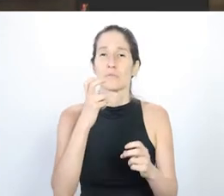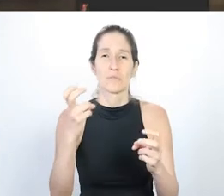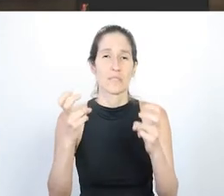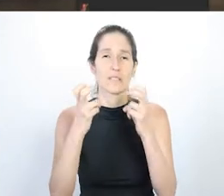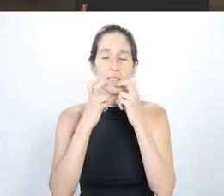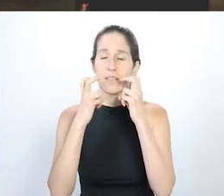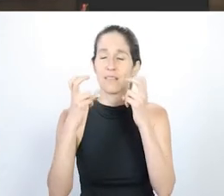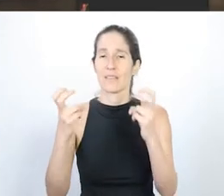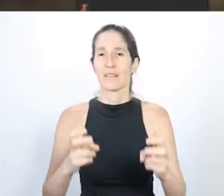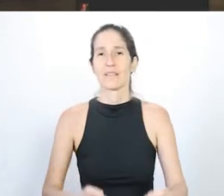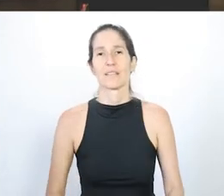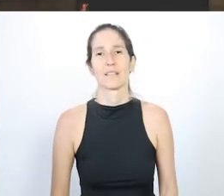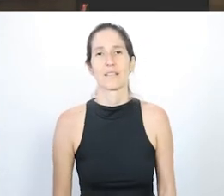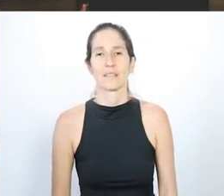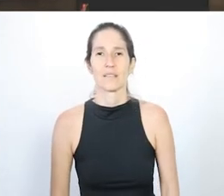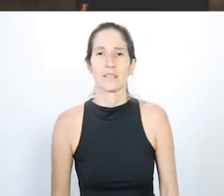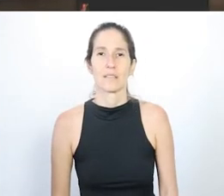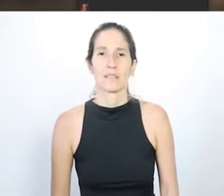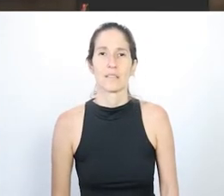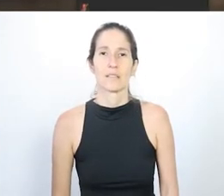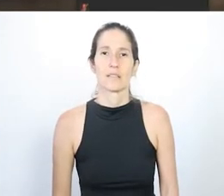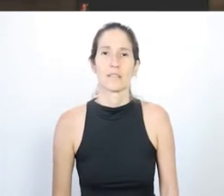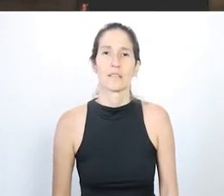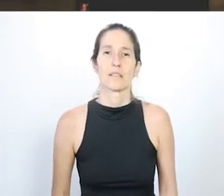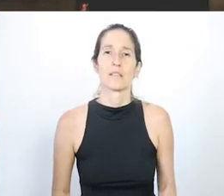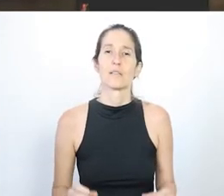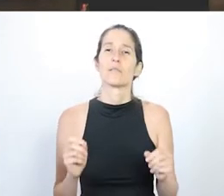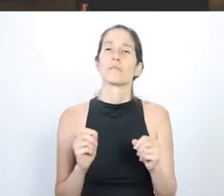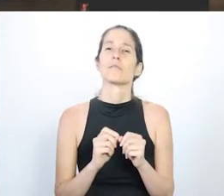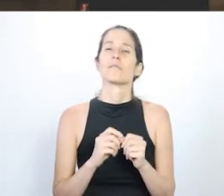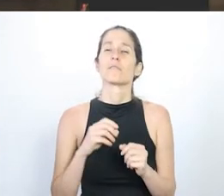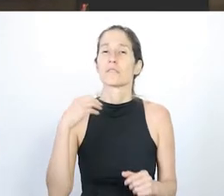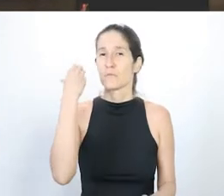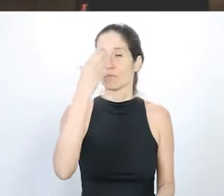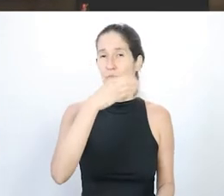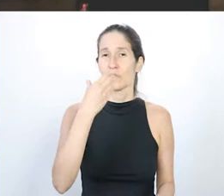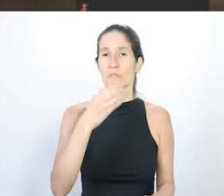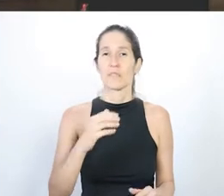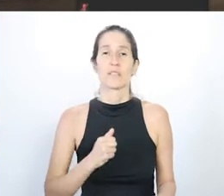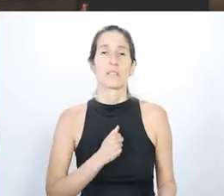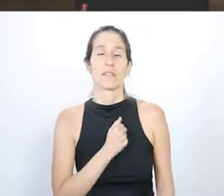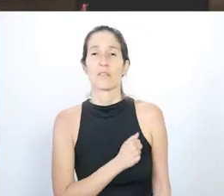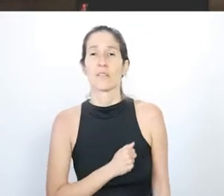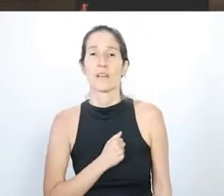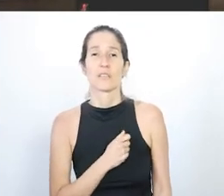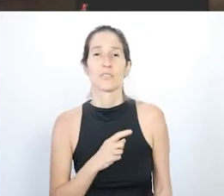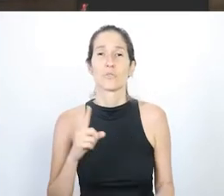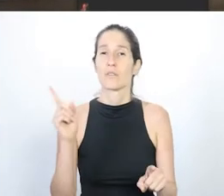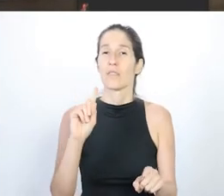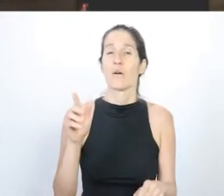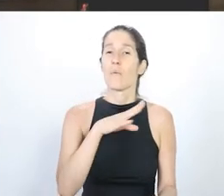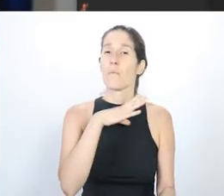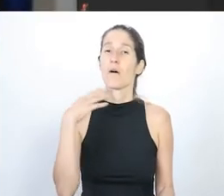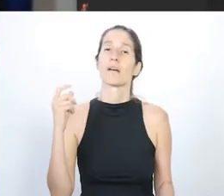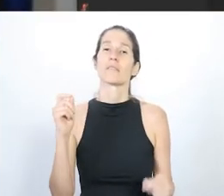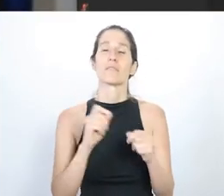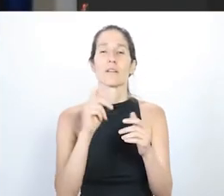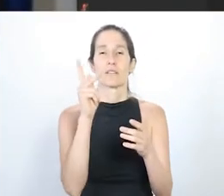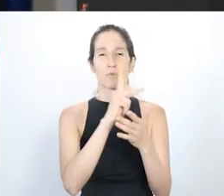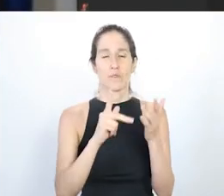como fosse uma serenata. Saudade, quando não mata, faz o poeta chorar.